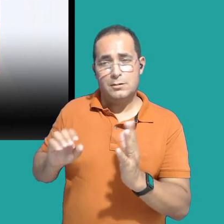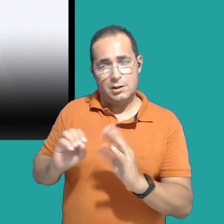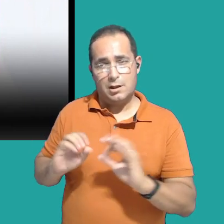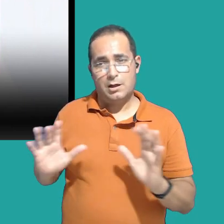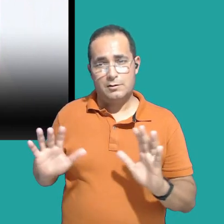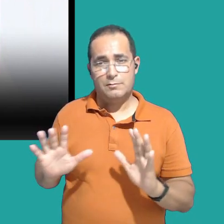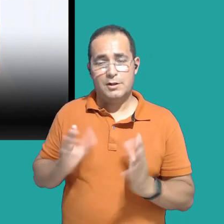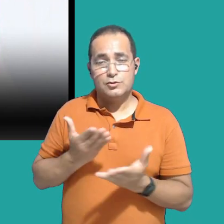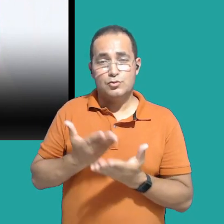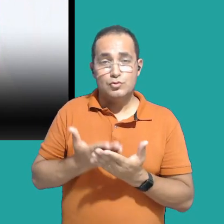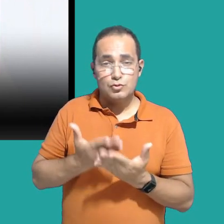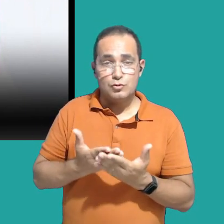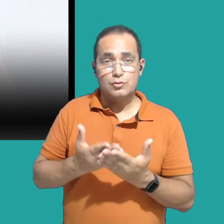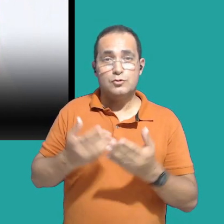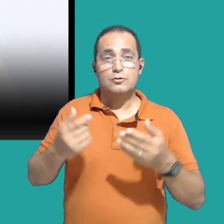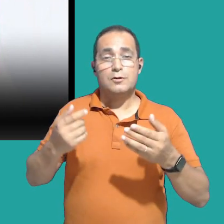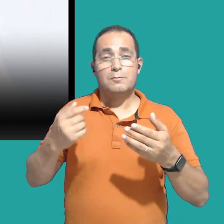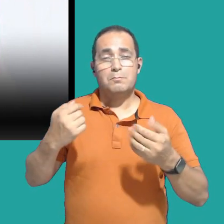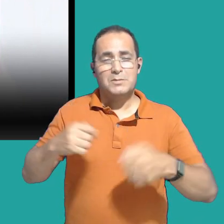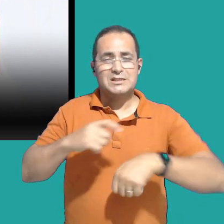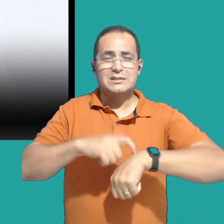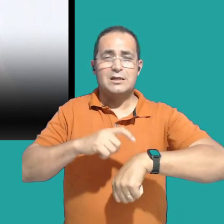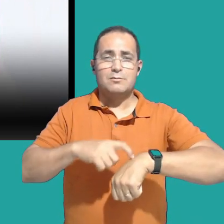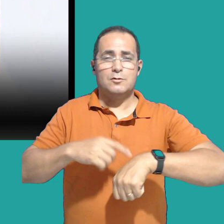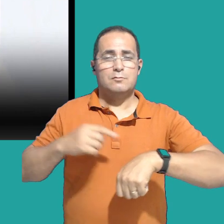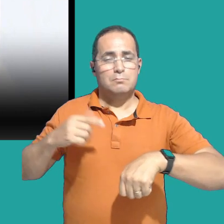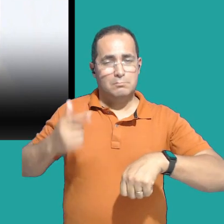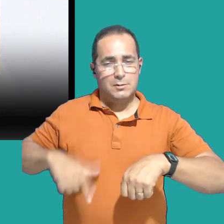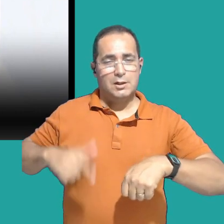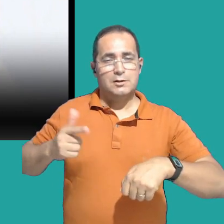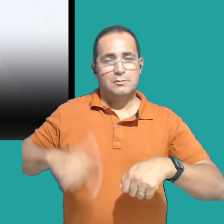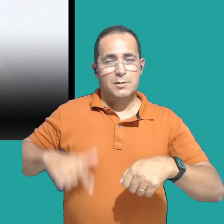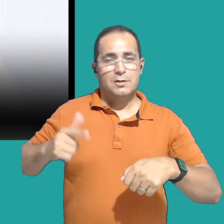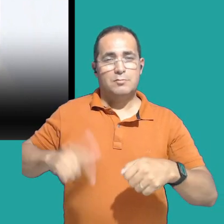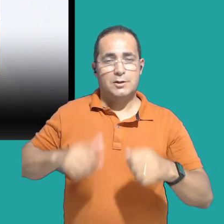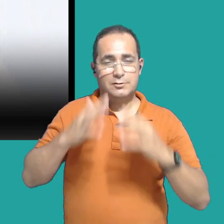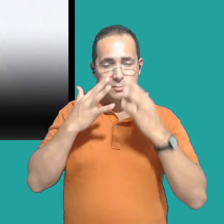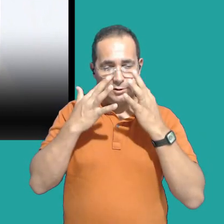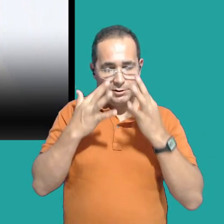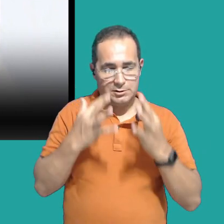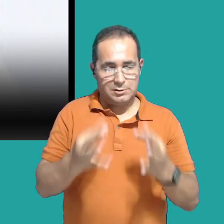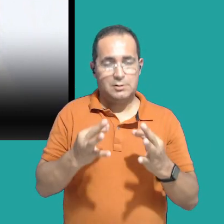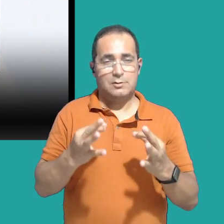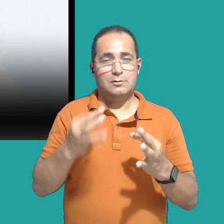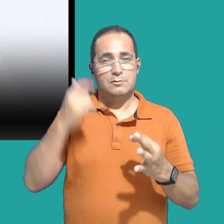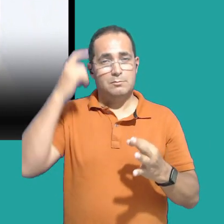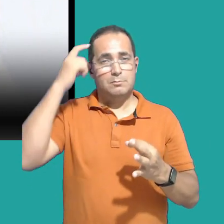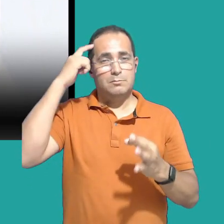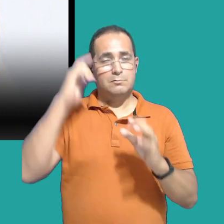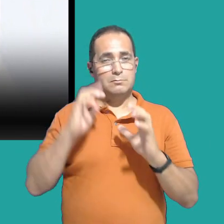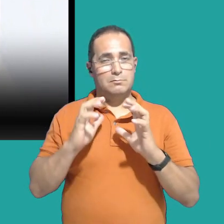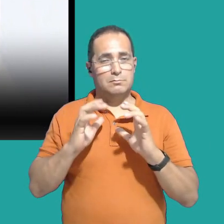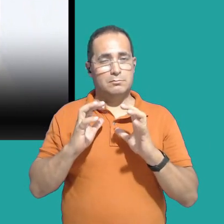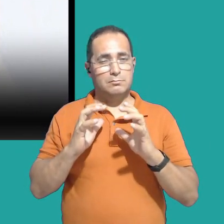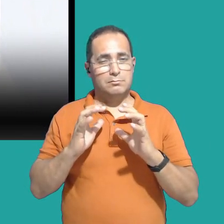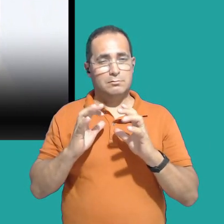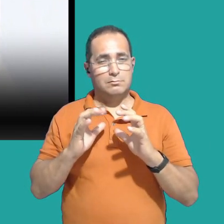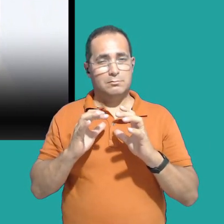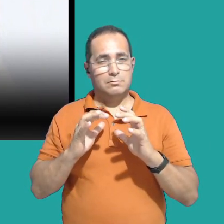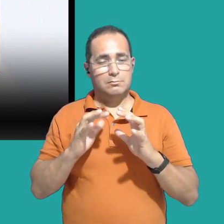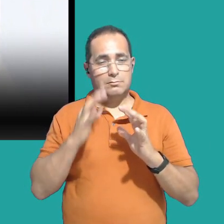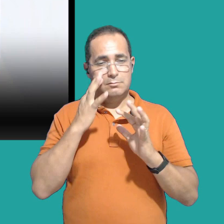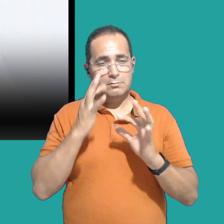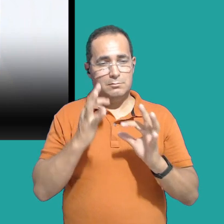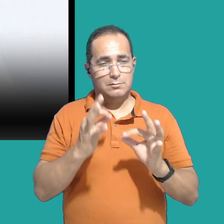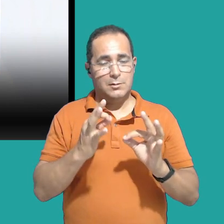leituras corridas, claro. Sim. Mas assim, o estudo, ele demanda mais tempo, mas ele demanda uma atenção maior, né, do